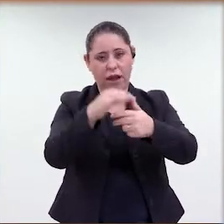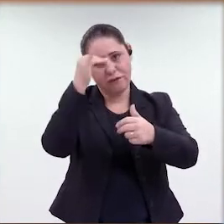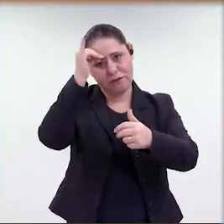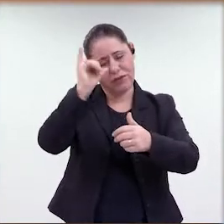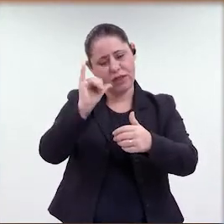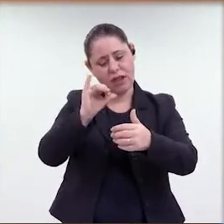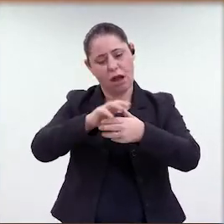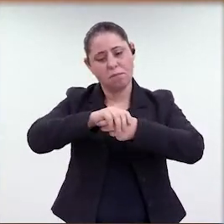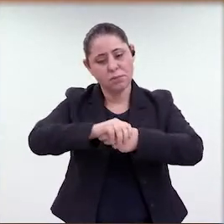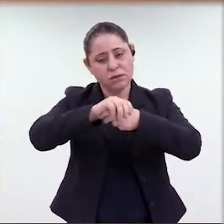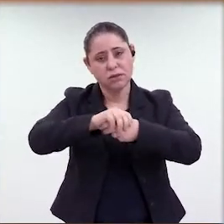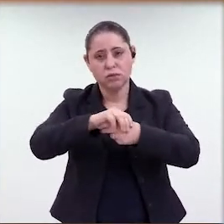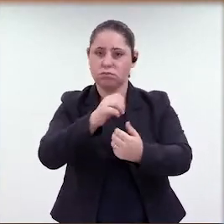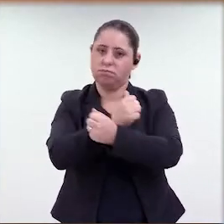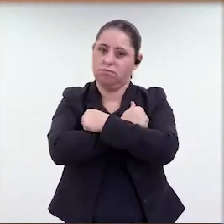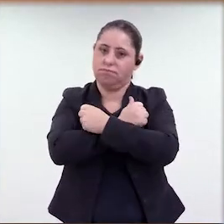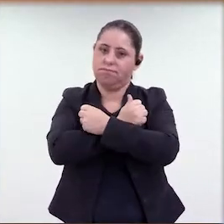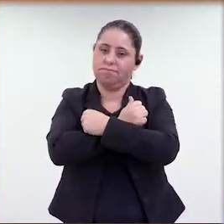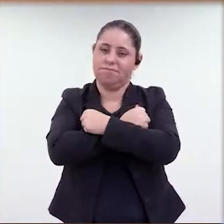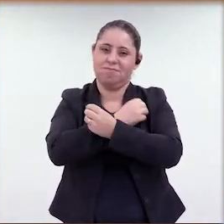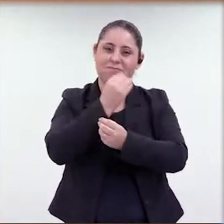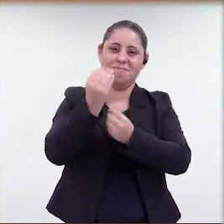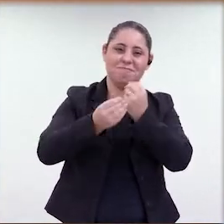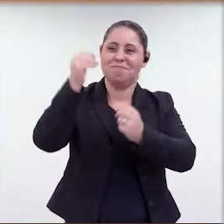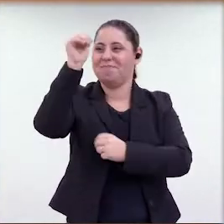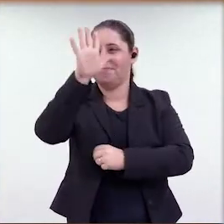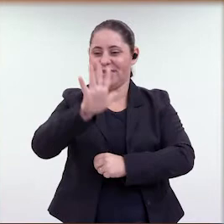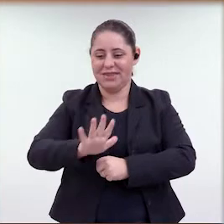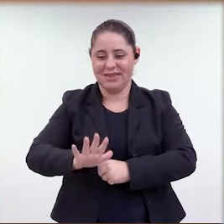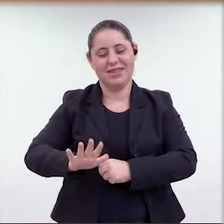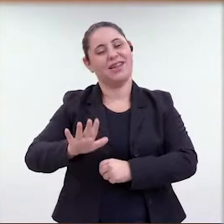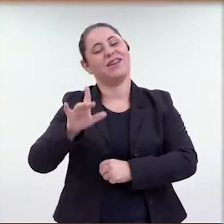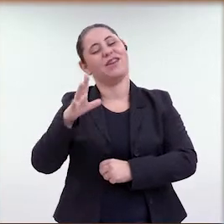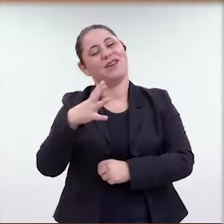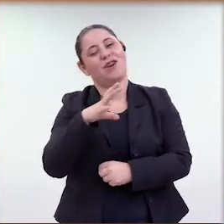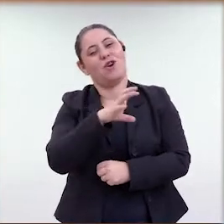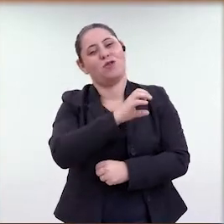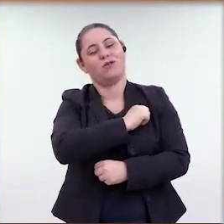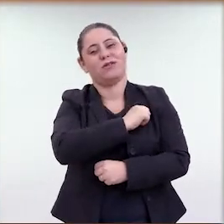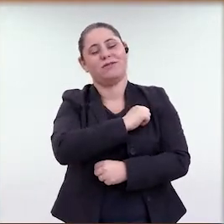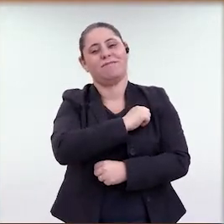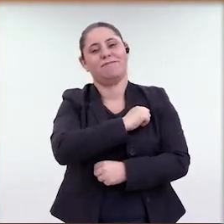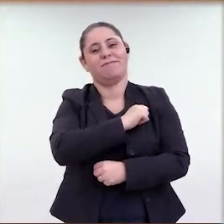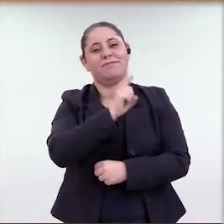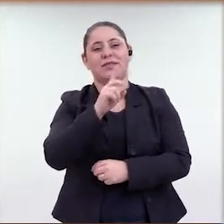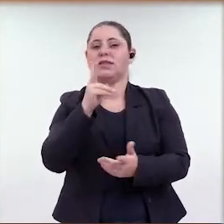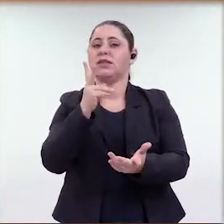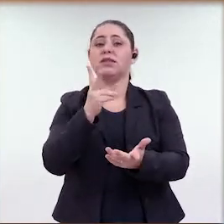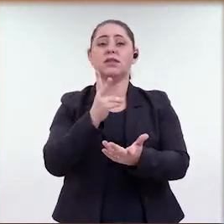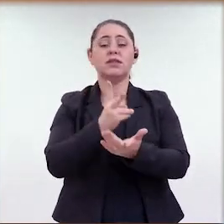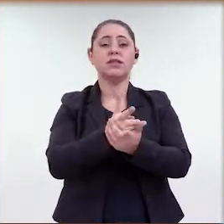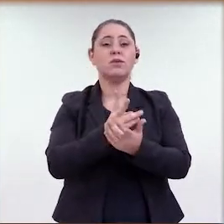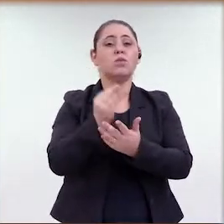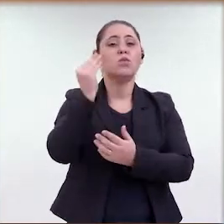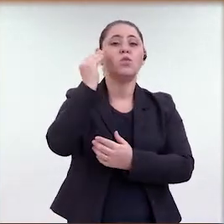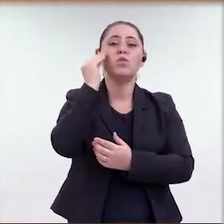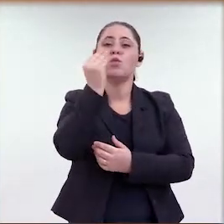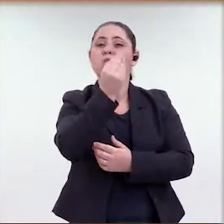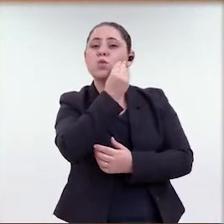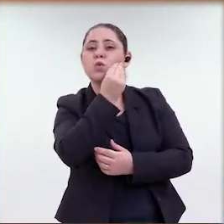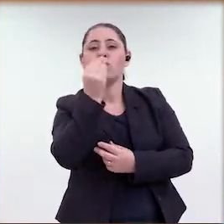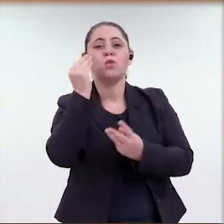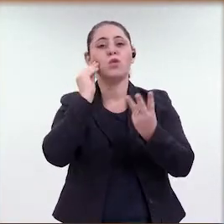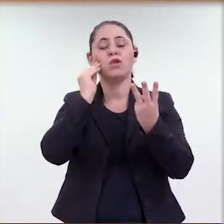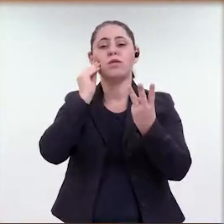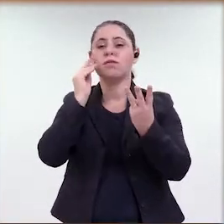deixamos de abraçar, aquela forma bem brasileira de ser, que era sempre se dar 3 beijinhos, já não pode